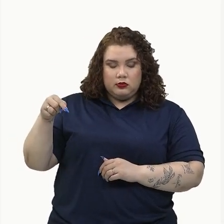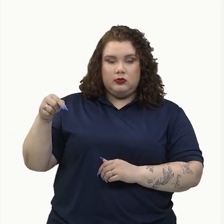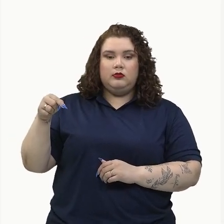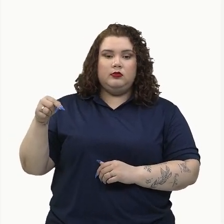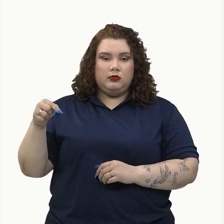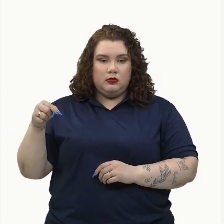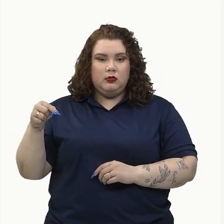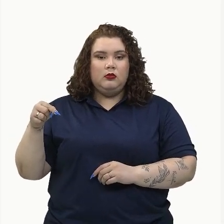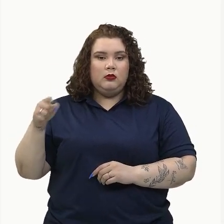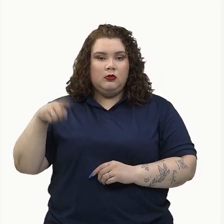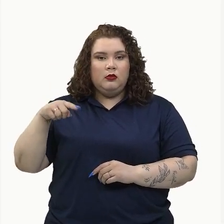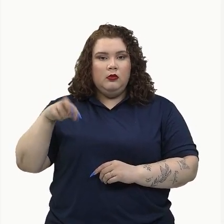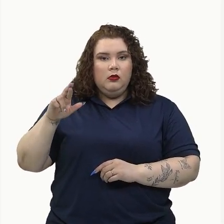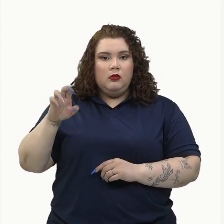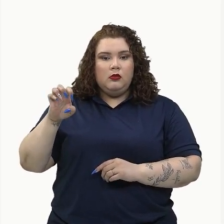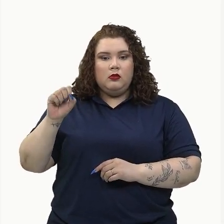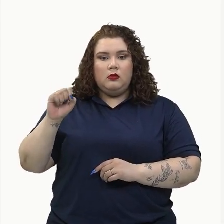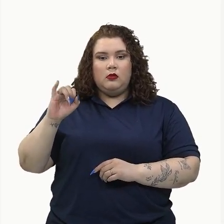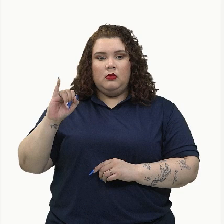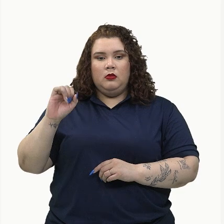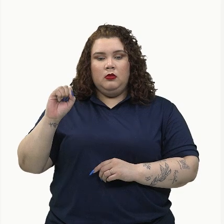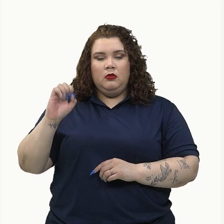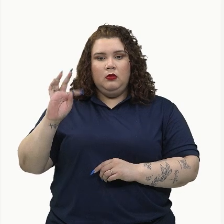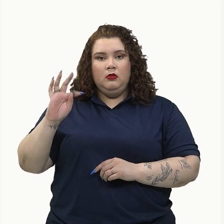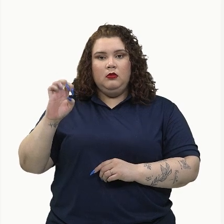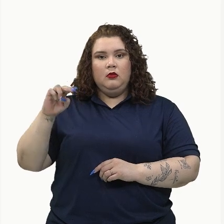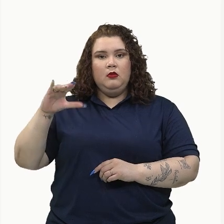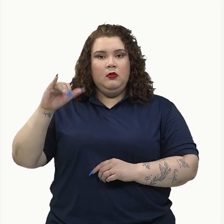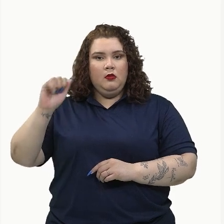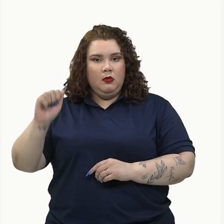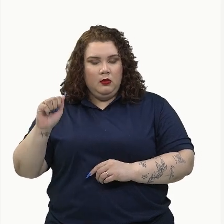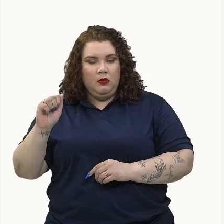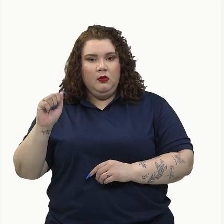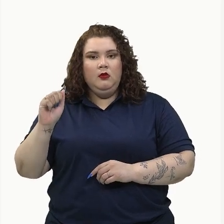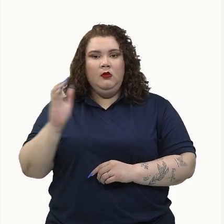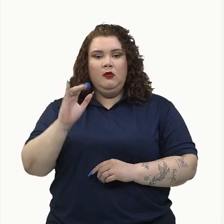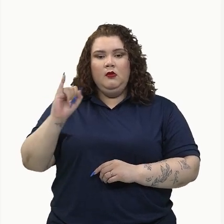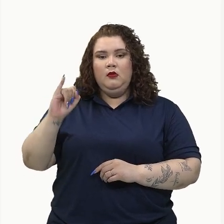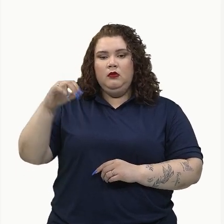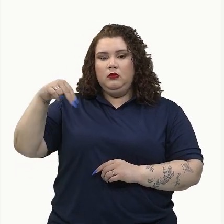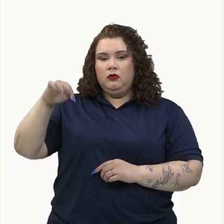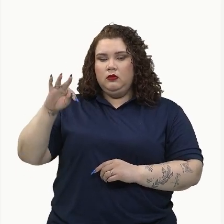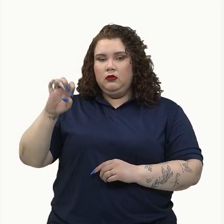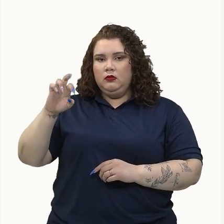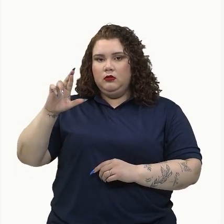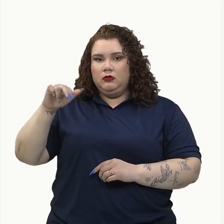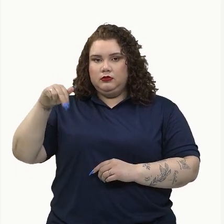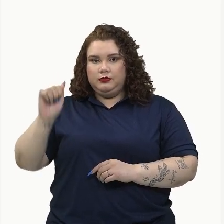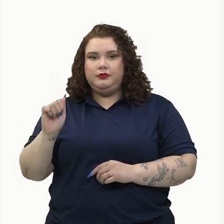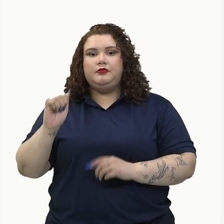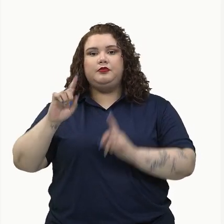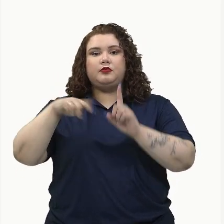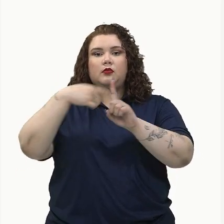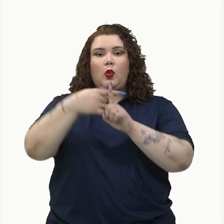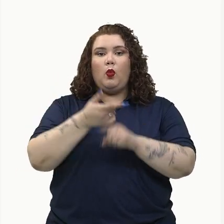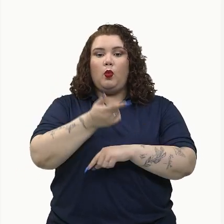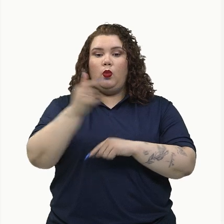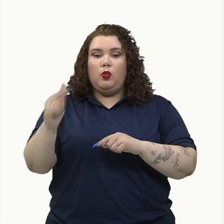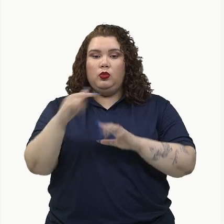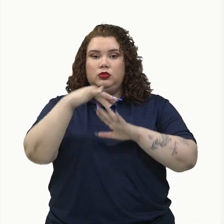tenho aqui a força contra-eletromotriz, que eu tenho aqui, ó, o